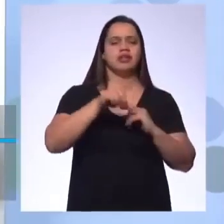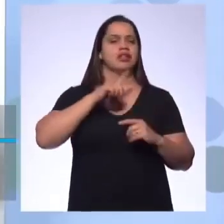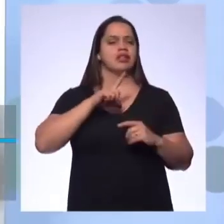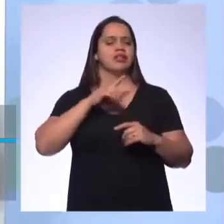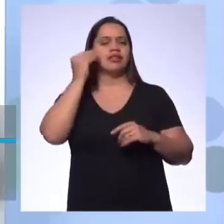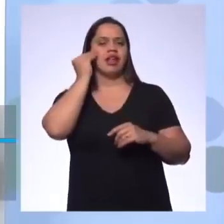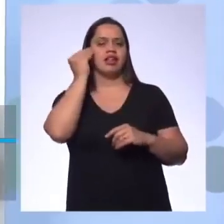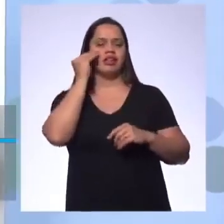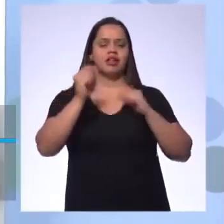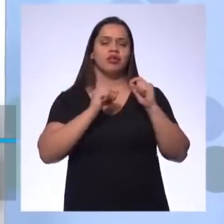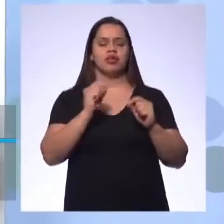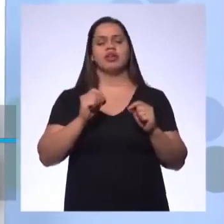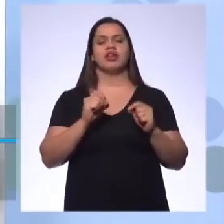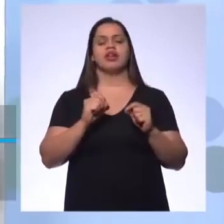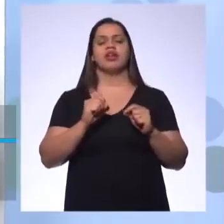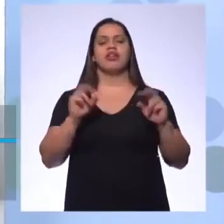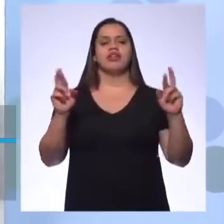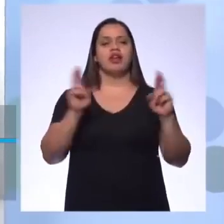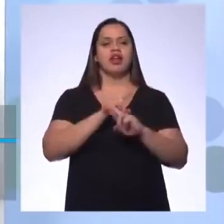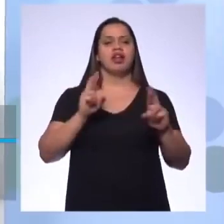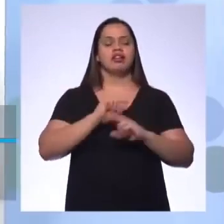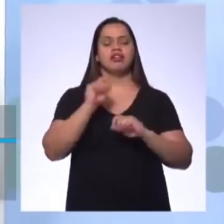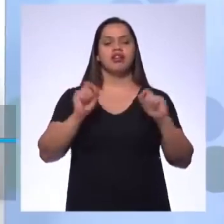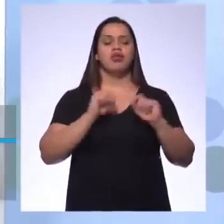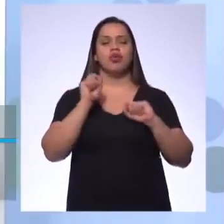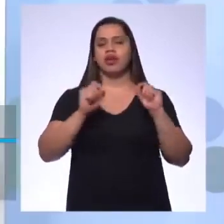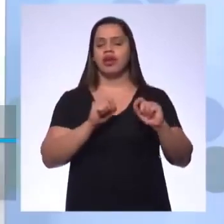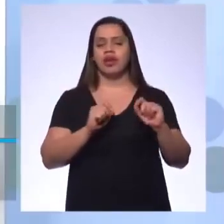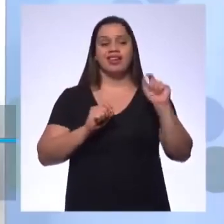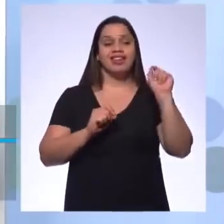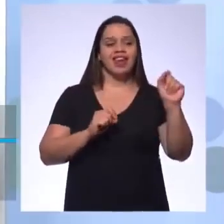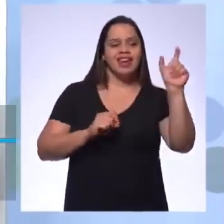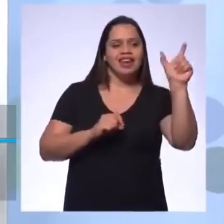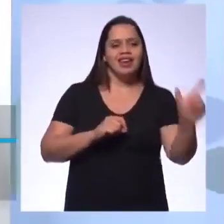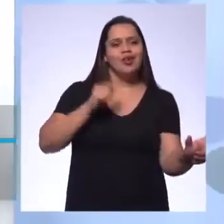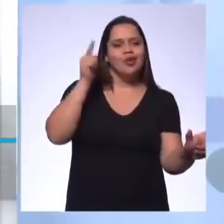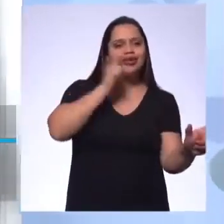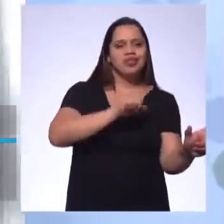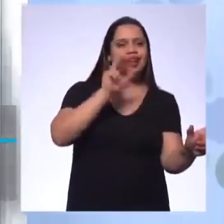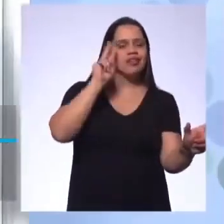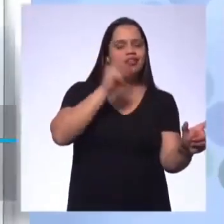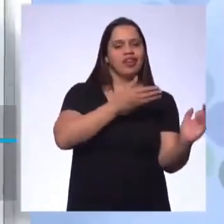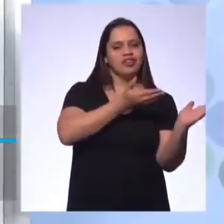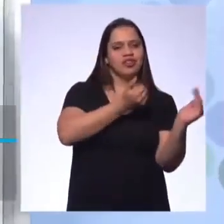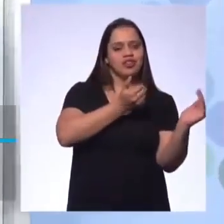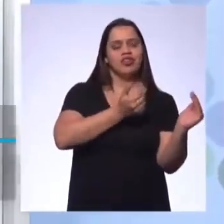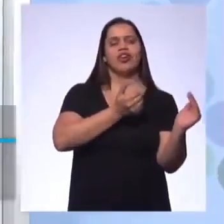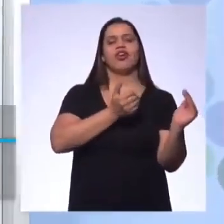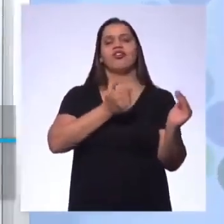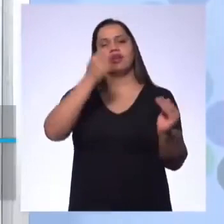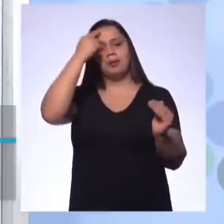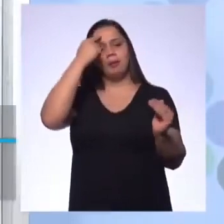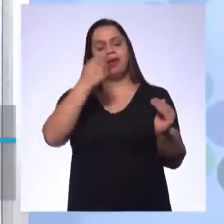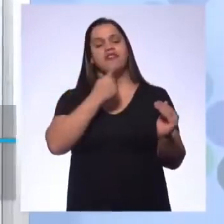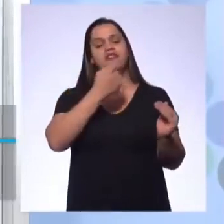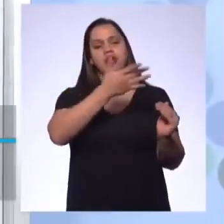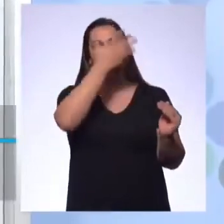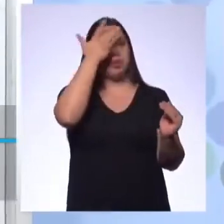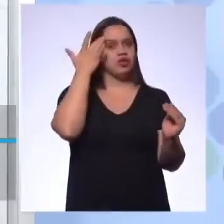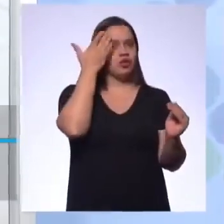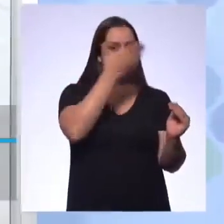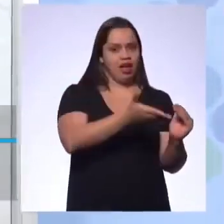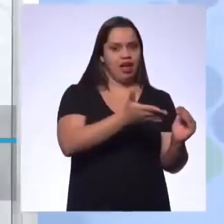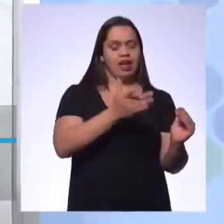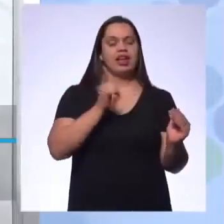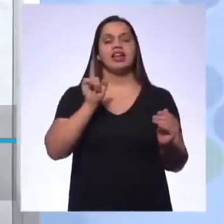tentando fazer uma correspondência entre quem é que consegue ver a jovem, quem é que consegue, que tipo de perfil psicológico consegue ver a